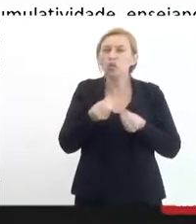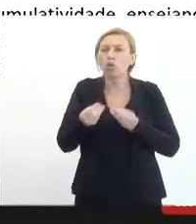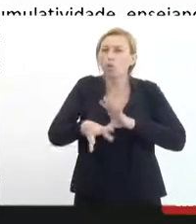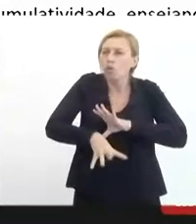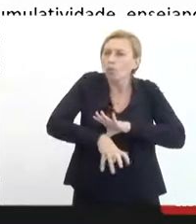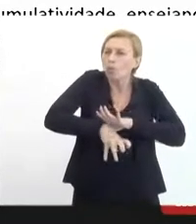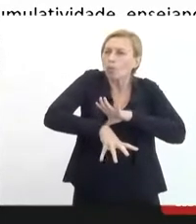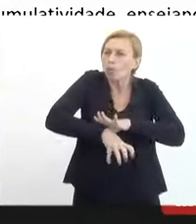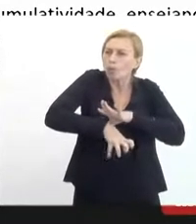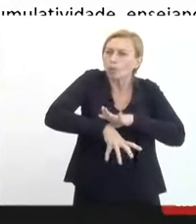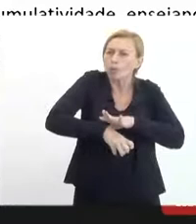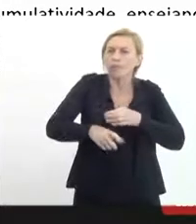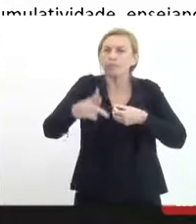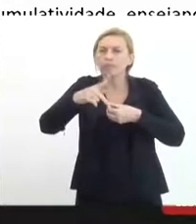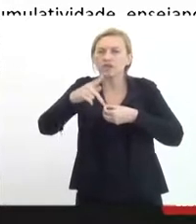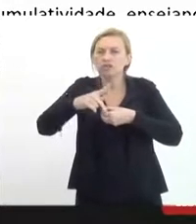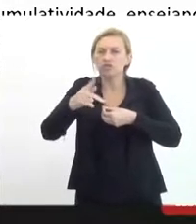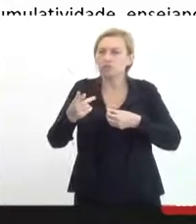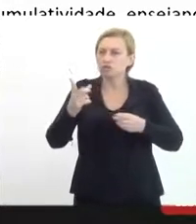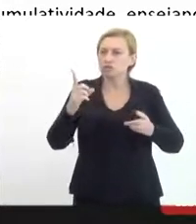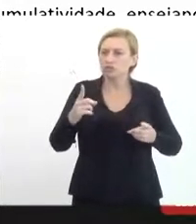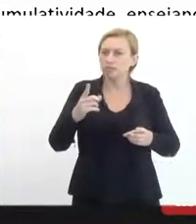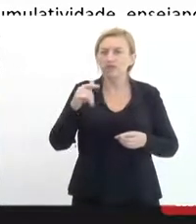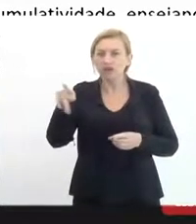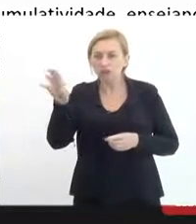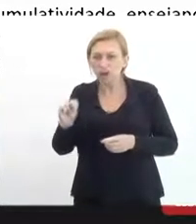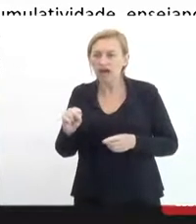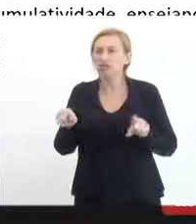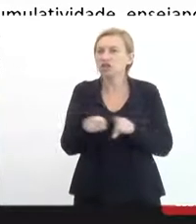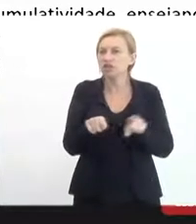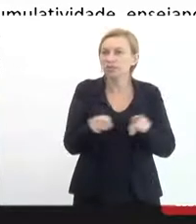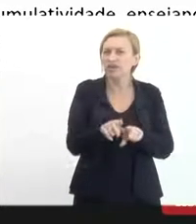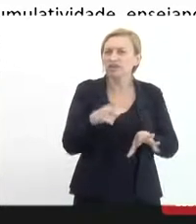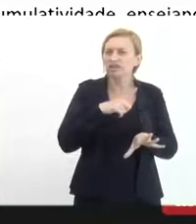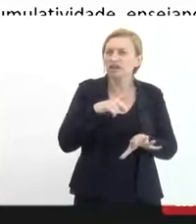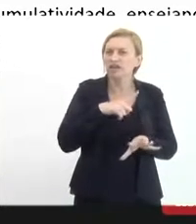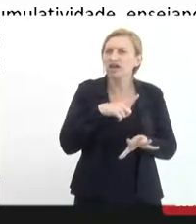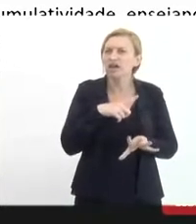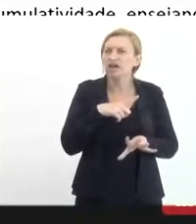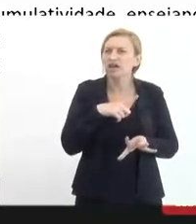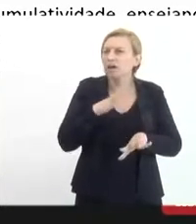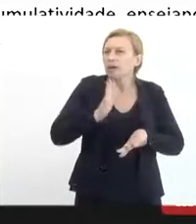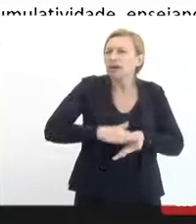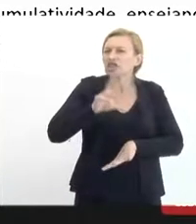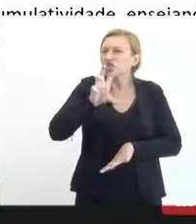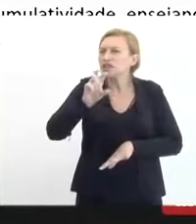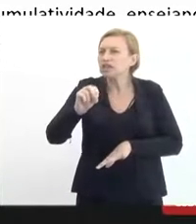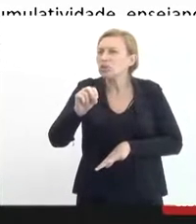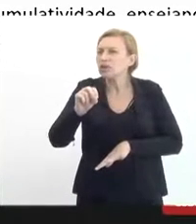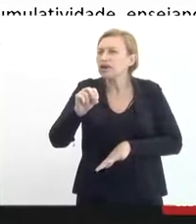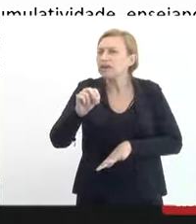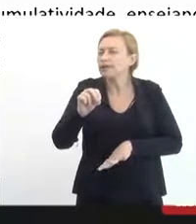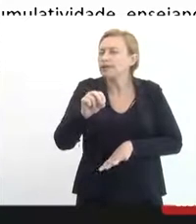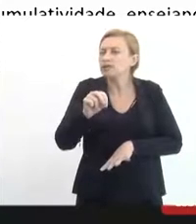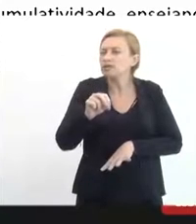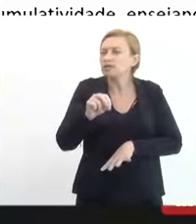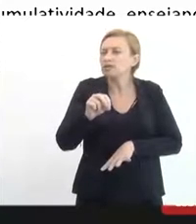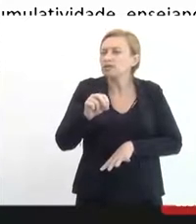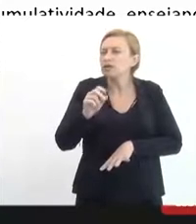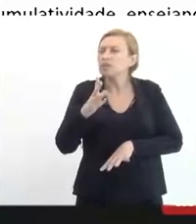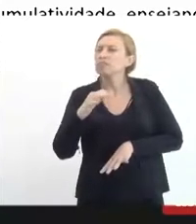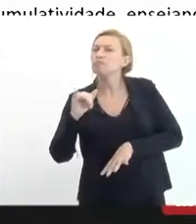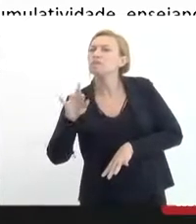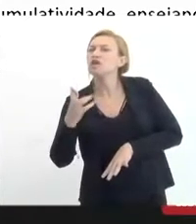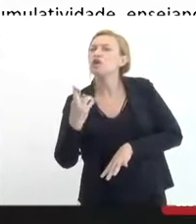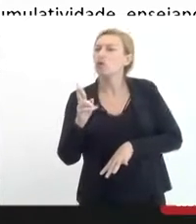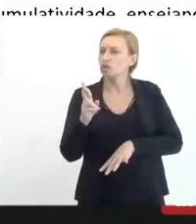petróleo, descobrir petróleo e gás e, consequentemente, gerar os mais de 50 bilhões,